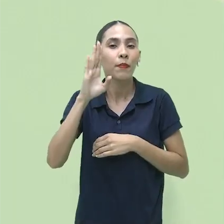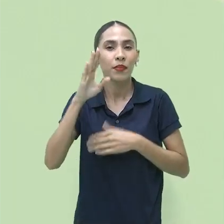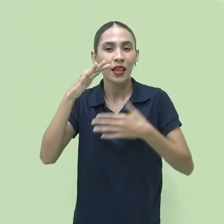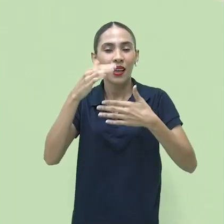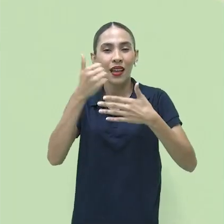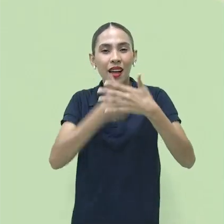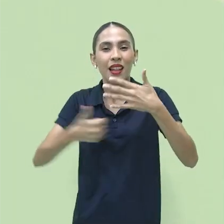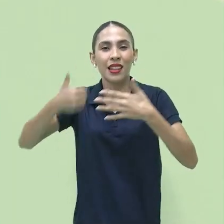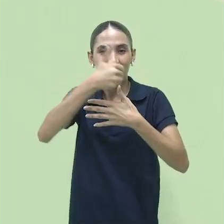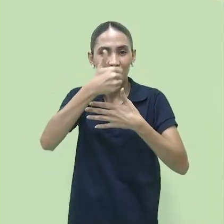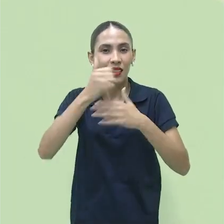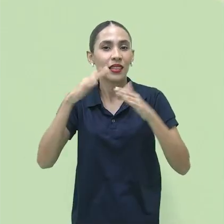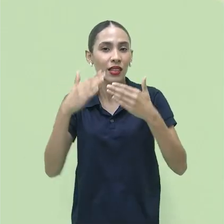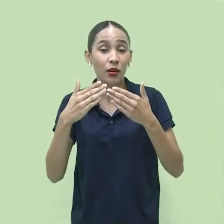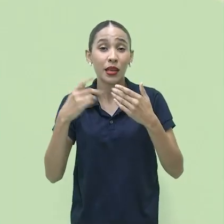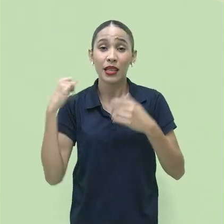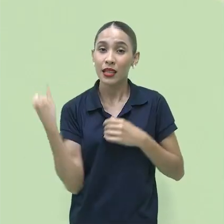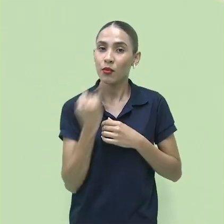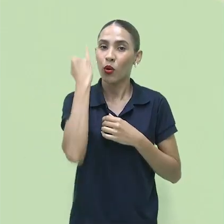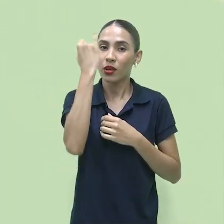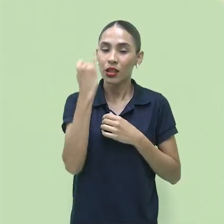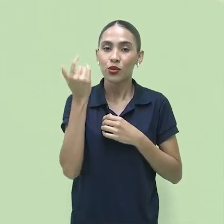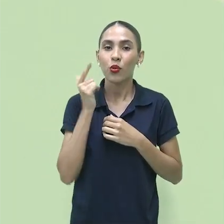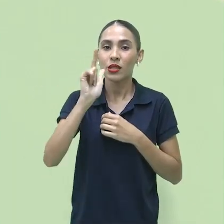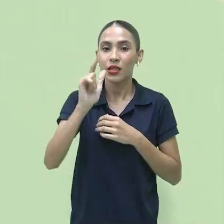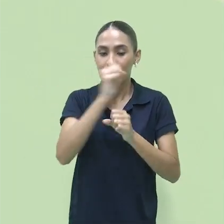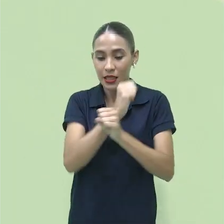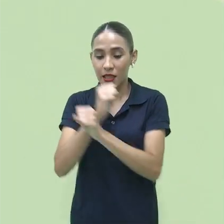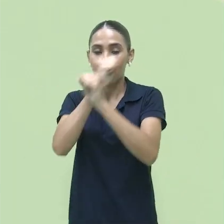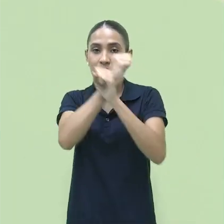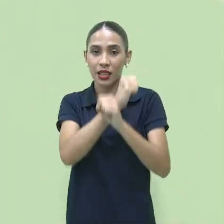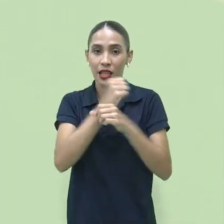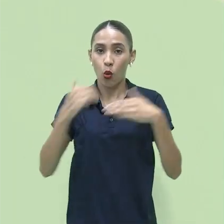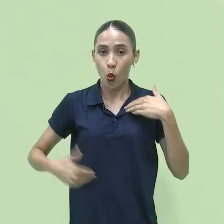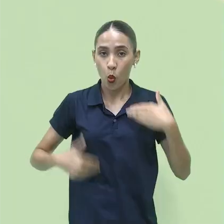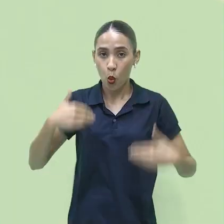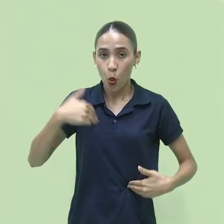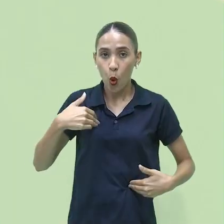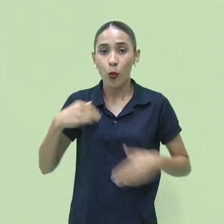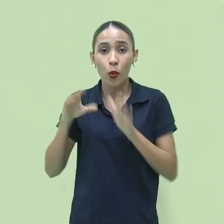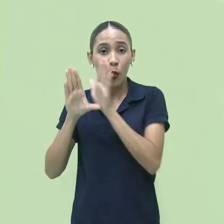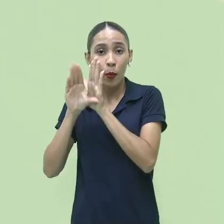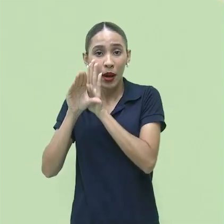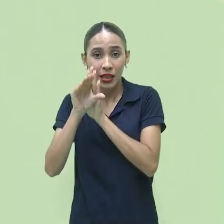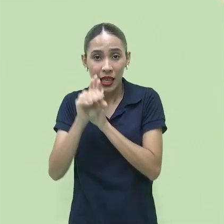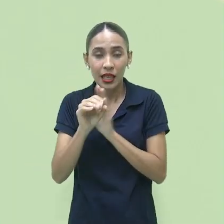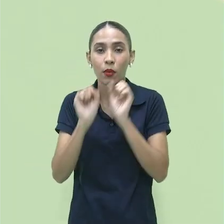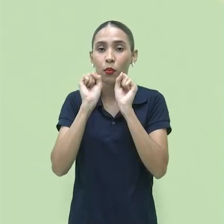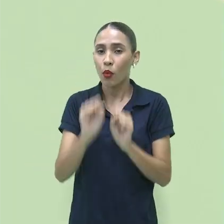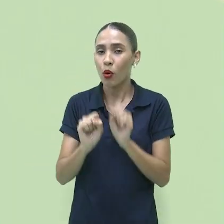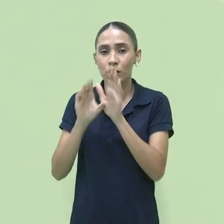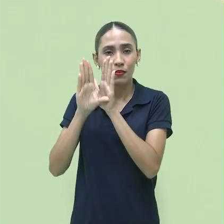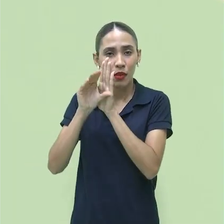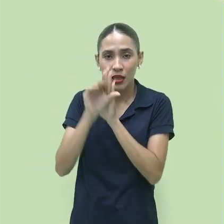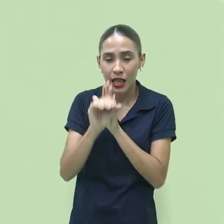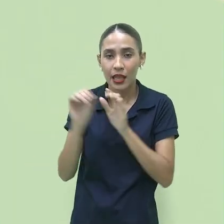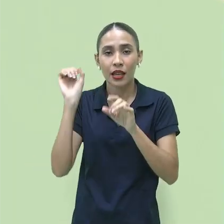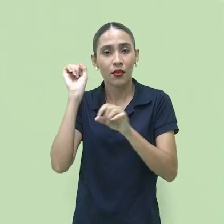ela é importantíssima ali para defender o nosso corpo desses agentes invasores, que pode ser um vírus, pode ser uma